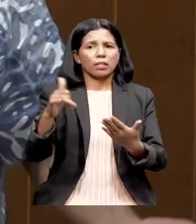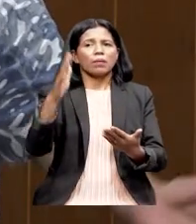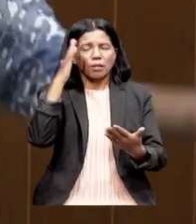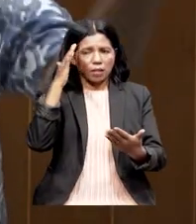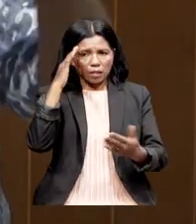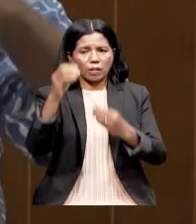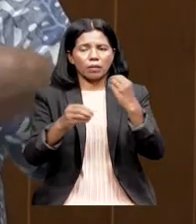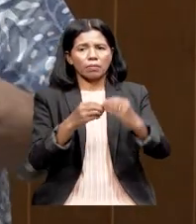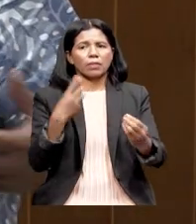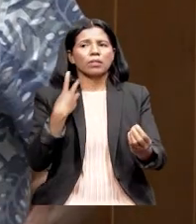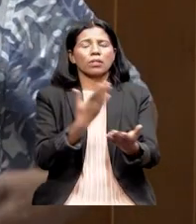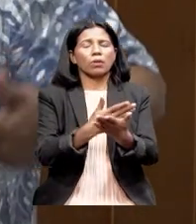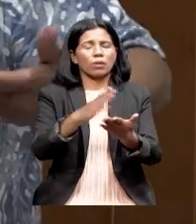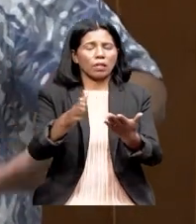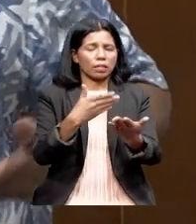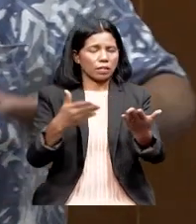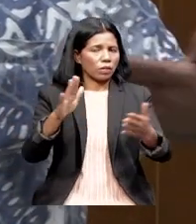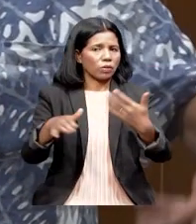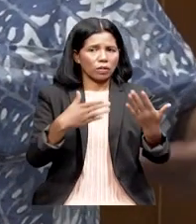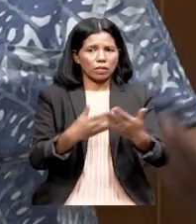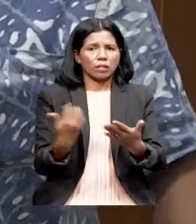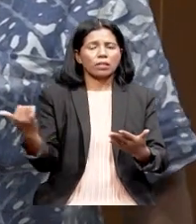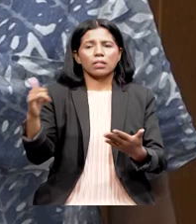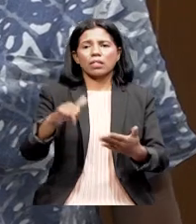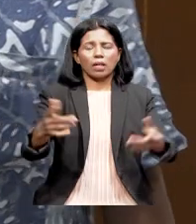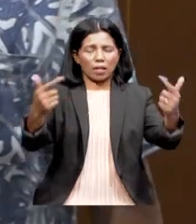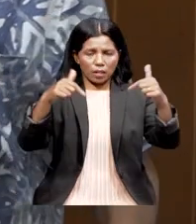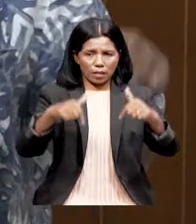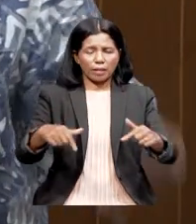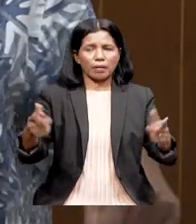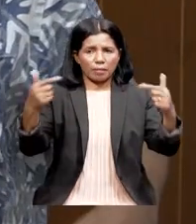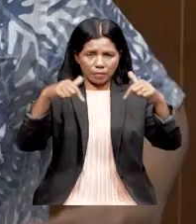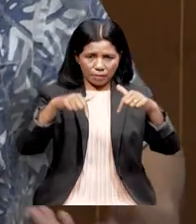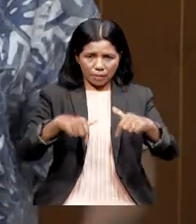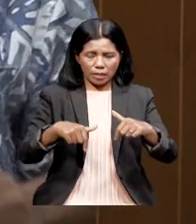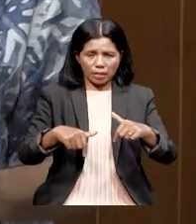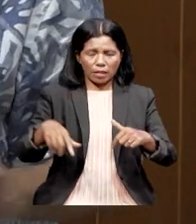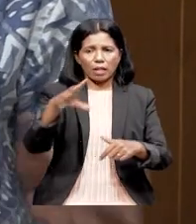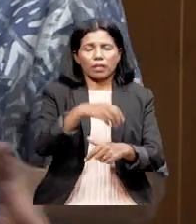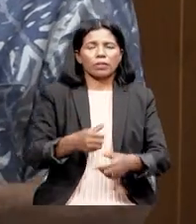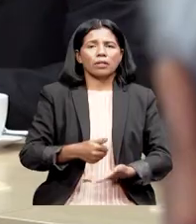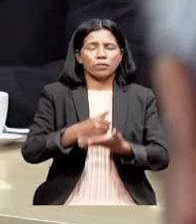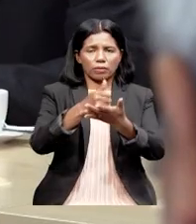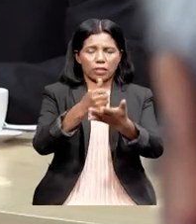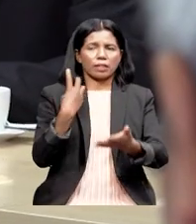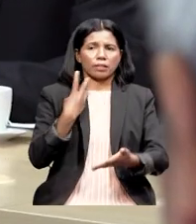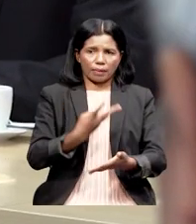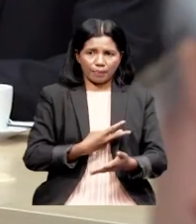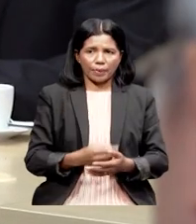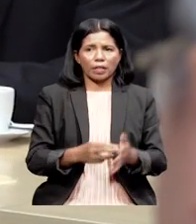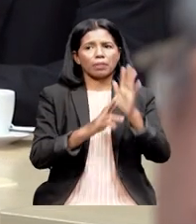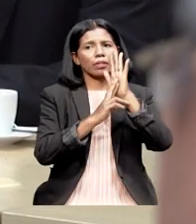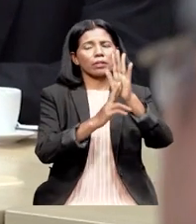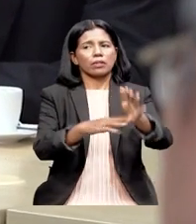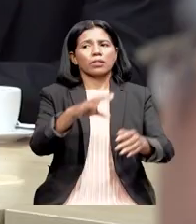carta aqui da sócia, botou tudo, nem vê se ele quer mais, vou lhe investir, vou lhe for apoio. Nunemos, representante da